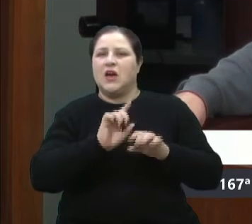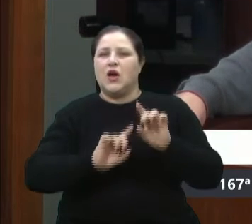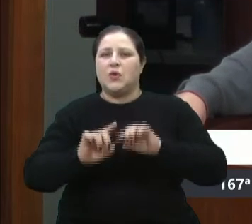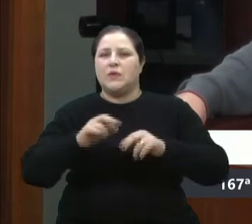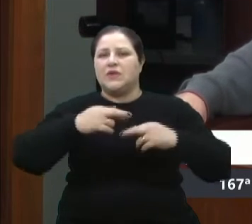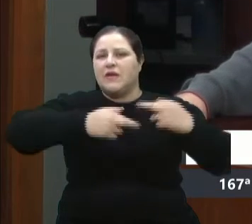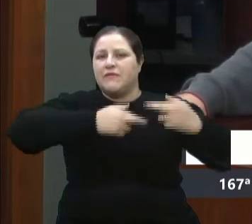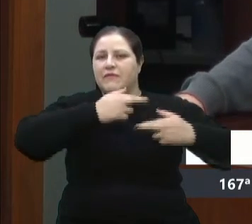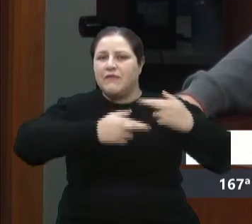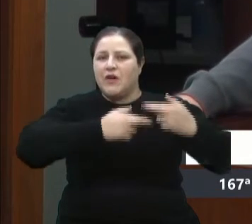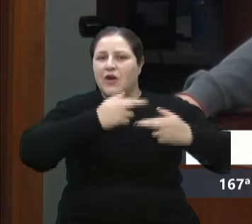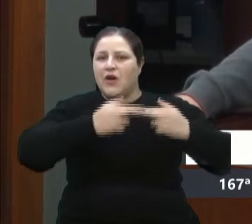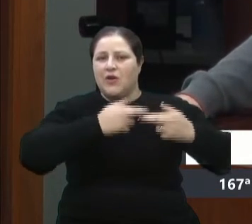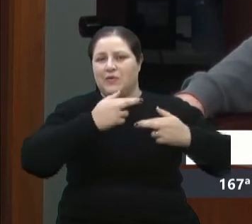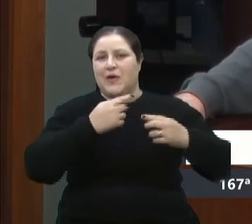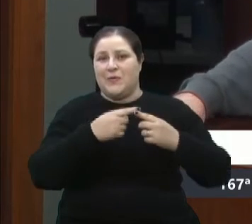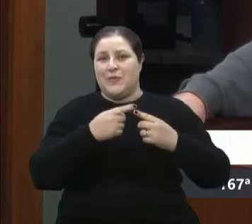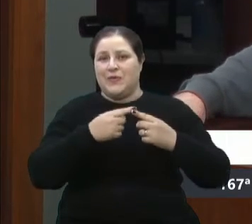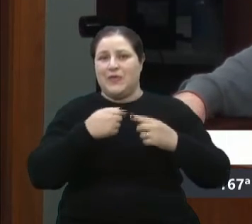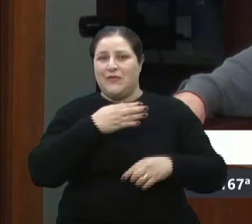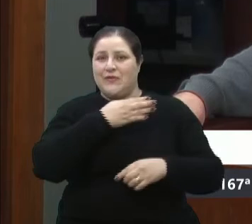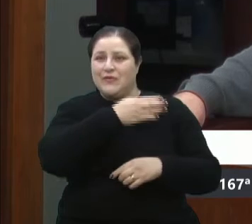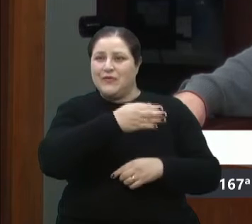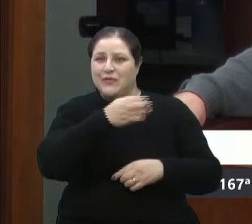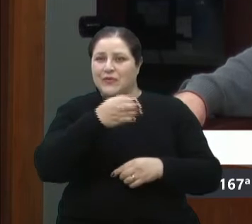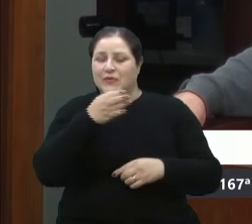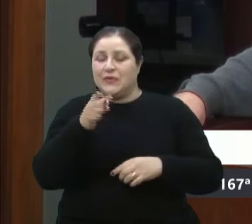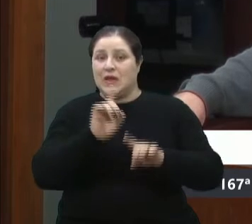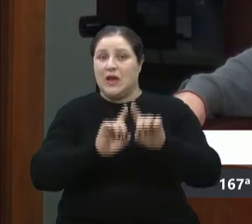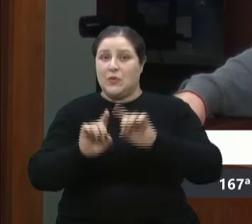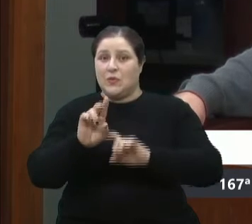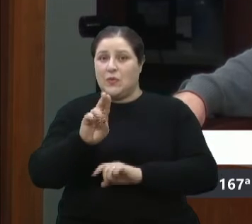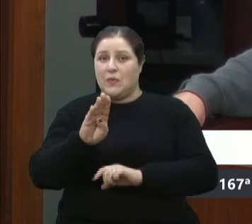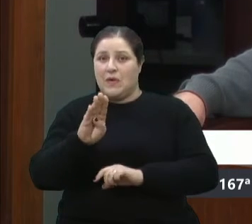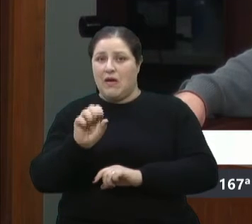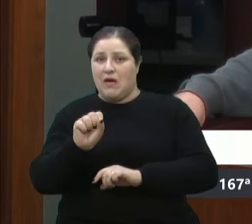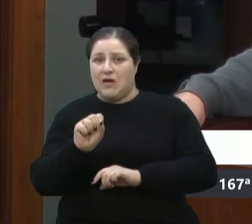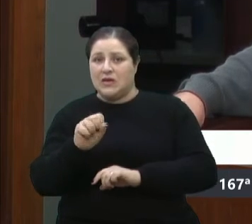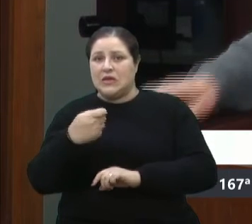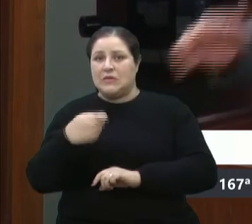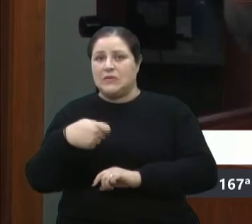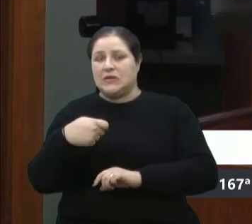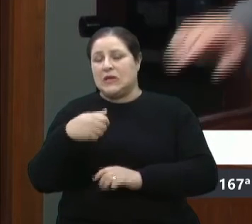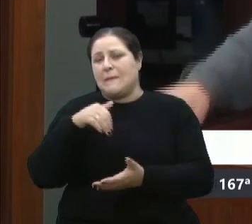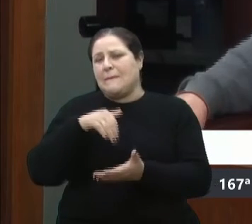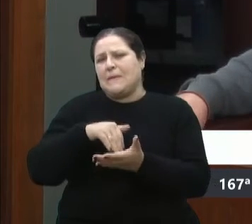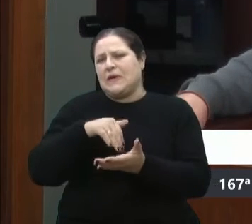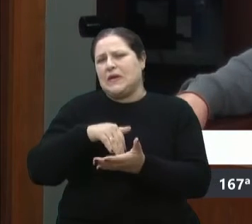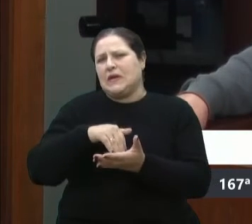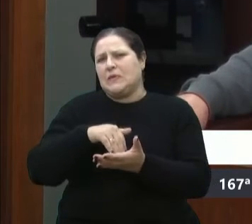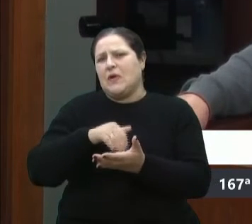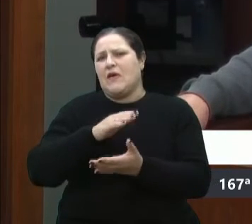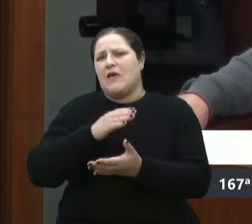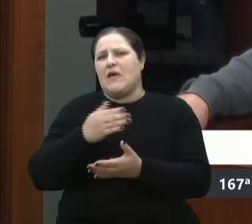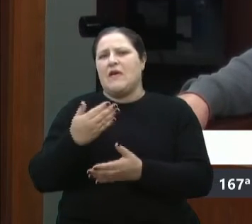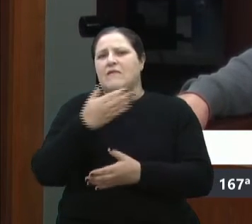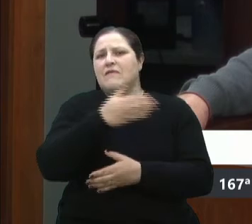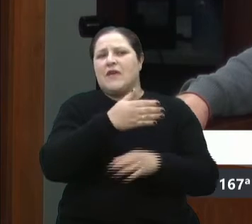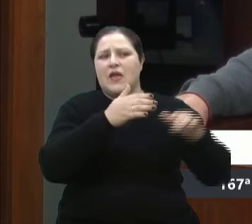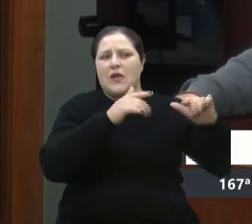reformas de telhado, porque tinha algumas UBS que precisam de, no mínimo, ir ali na habitação, pedir uma lona,